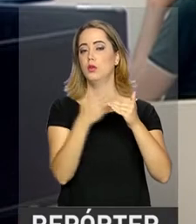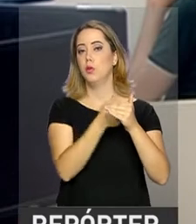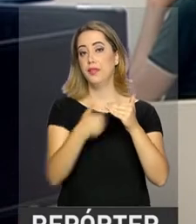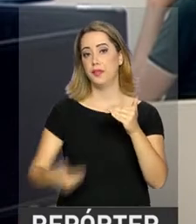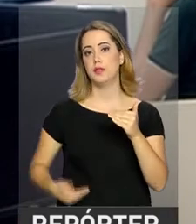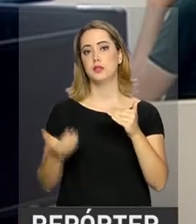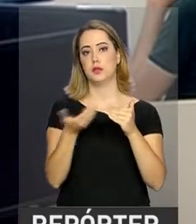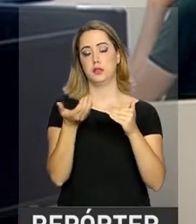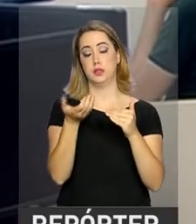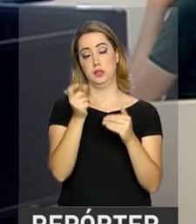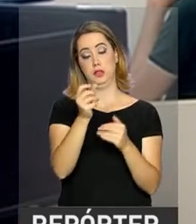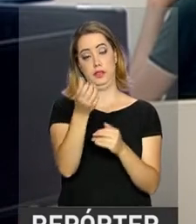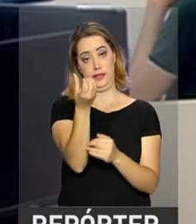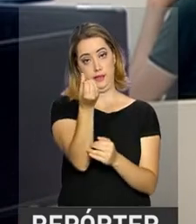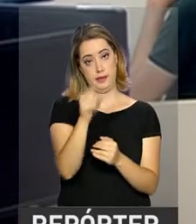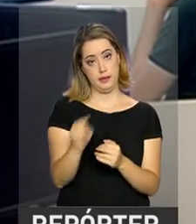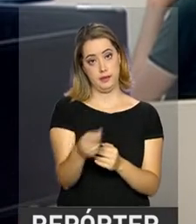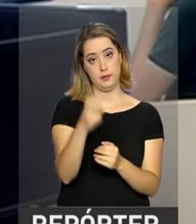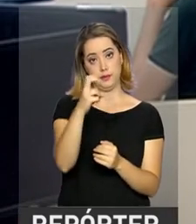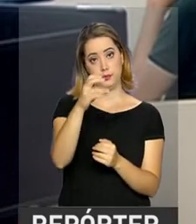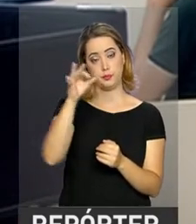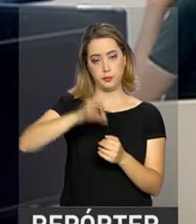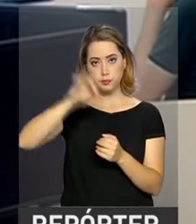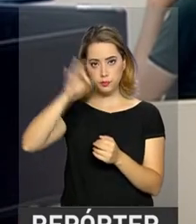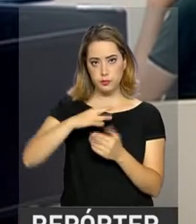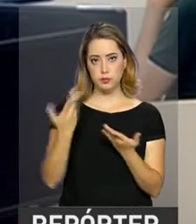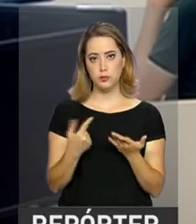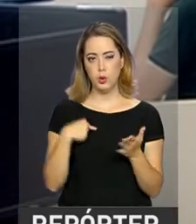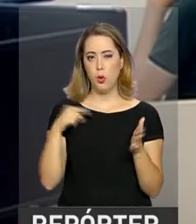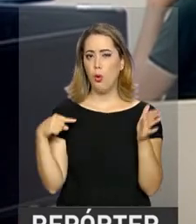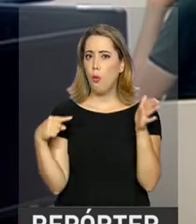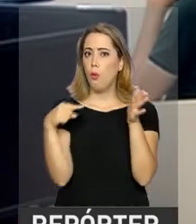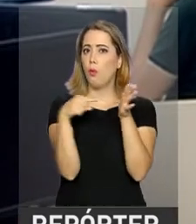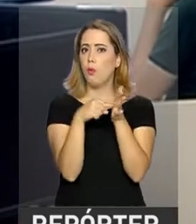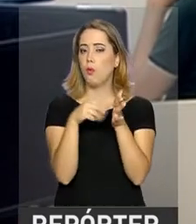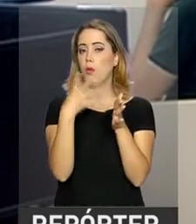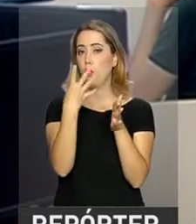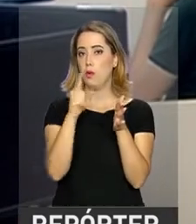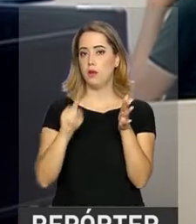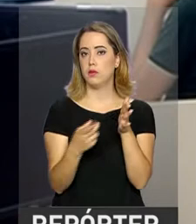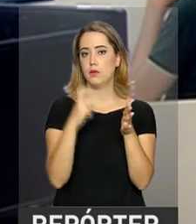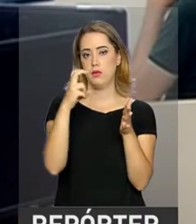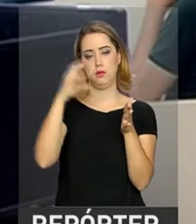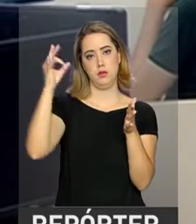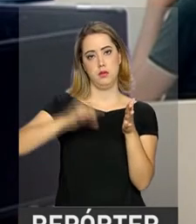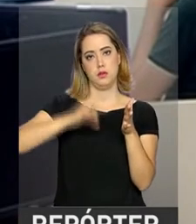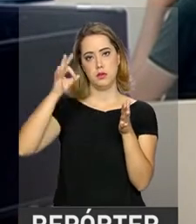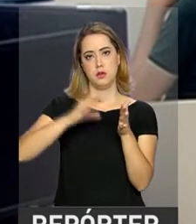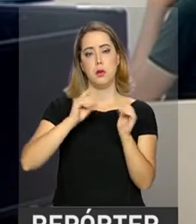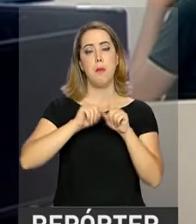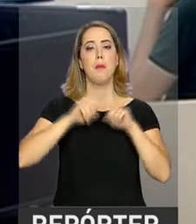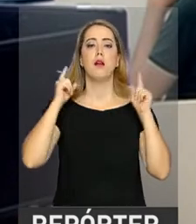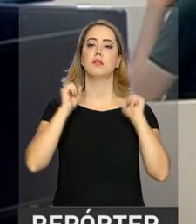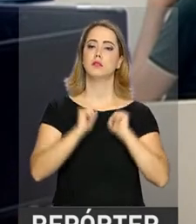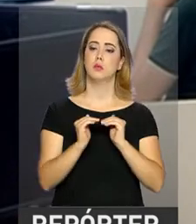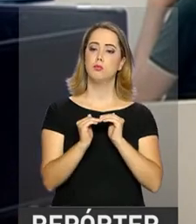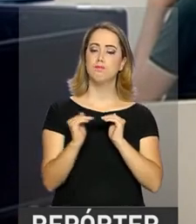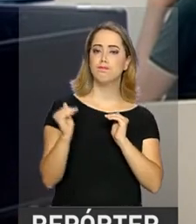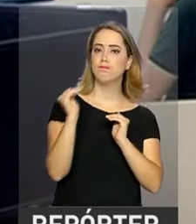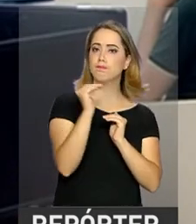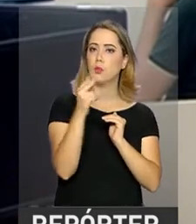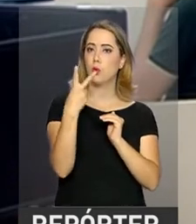6 e meio por cento o centro da meta de inflação é o índice de 4 e meio por cento com tolerância de 2 pontos percentuais